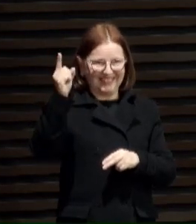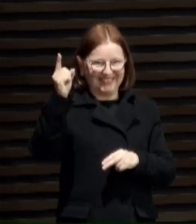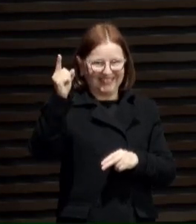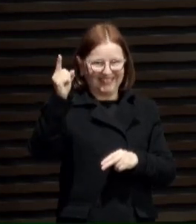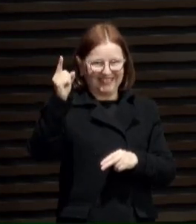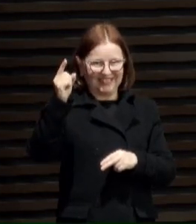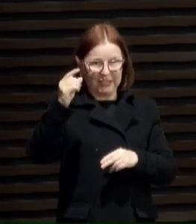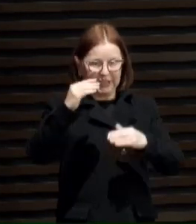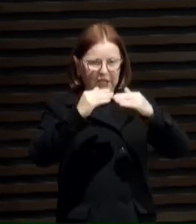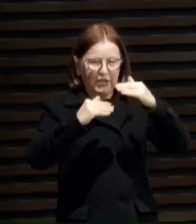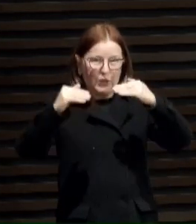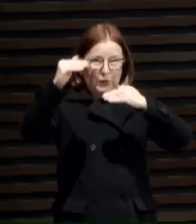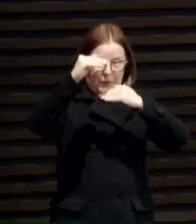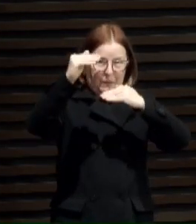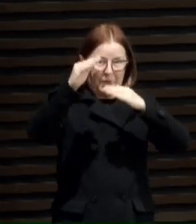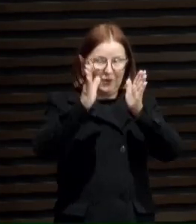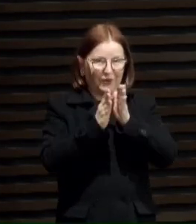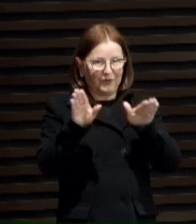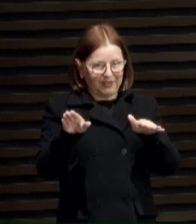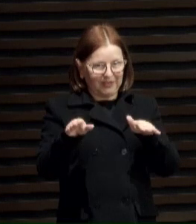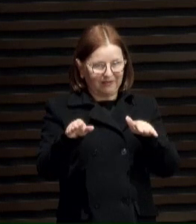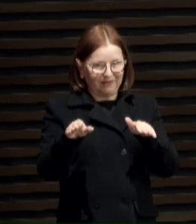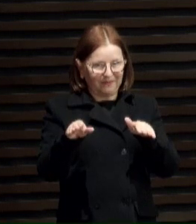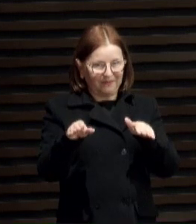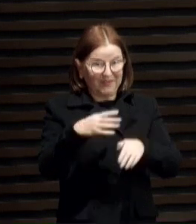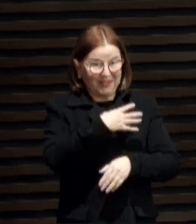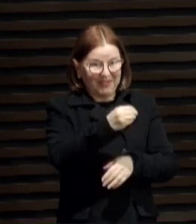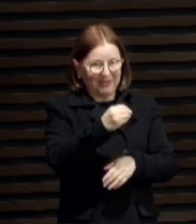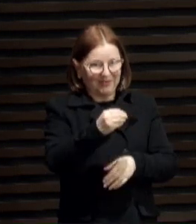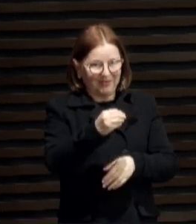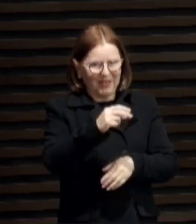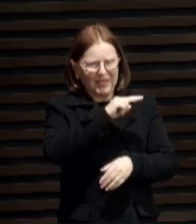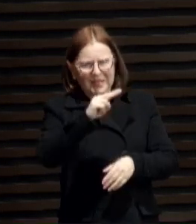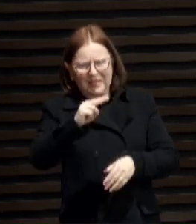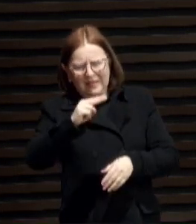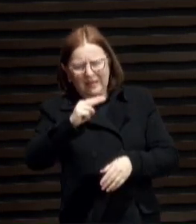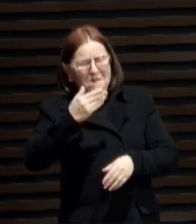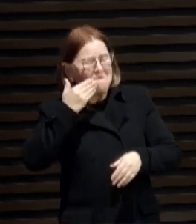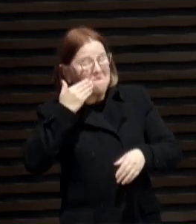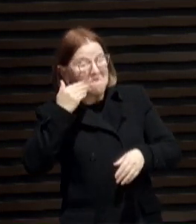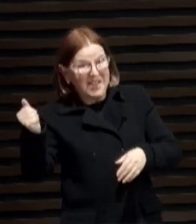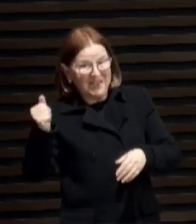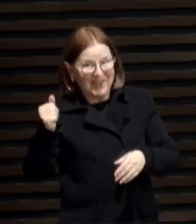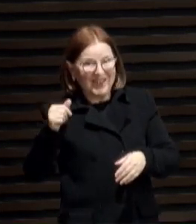tão superior aos anjos, quanto herdou mais excelente nome do que